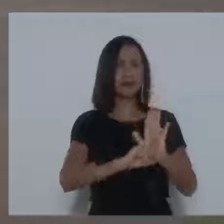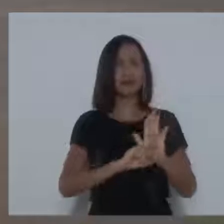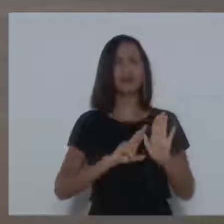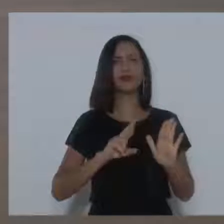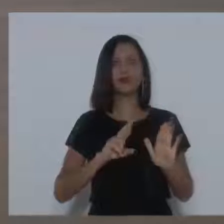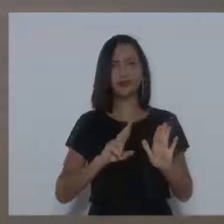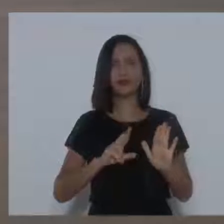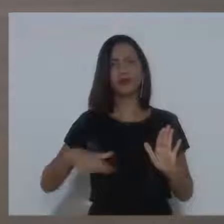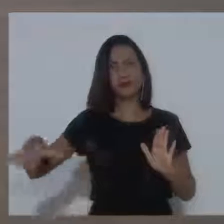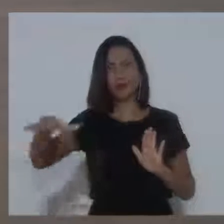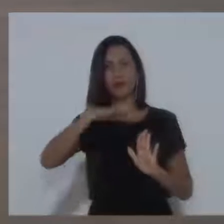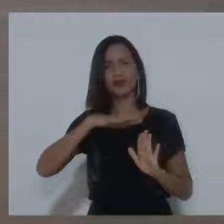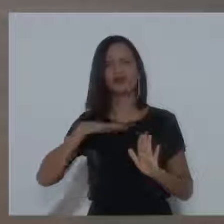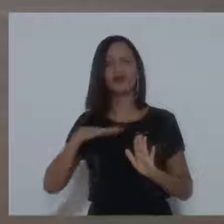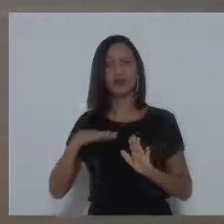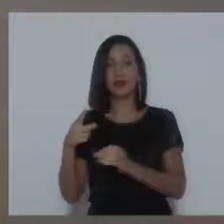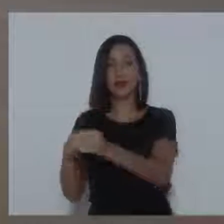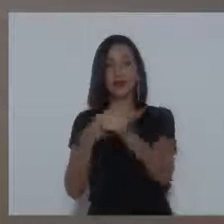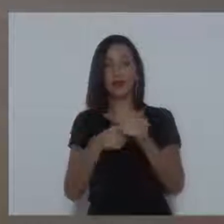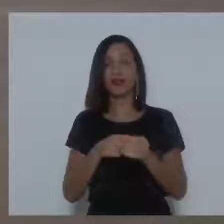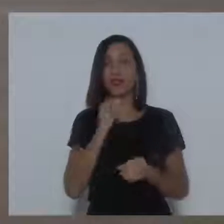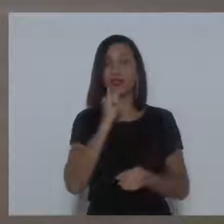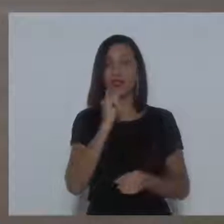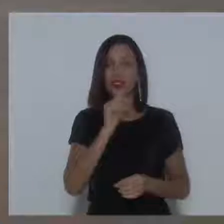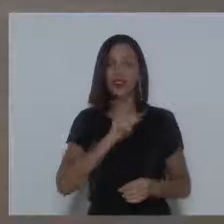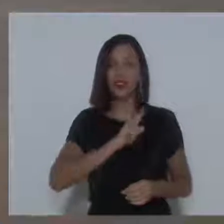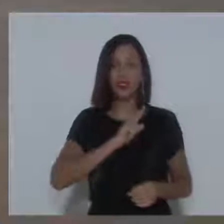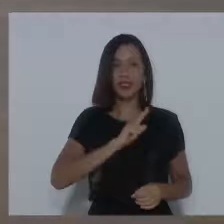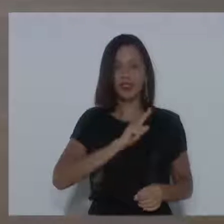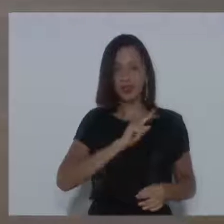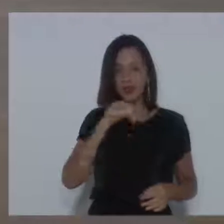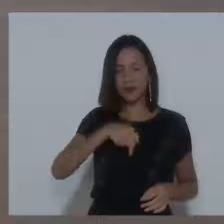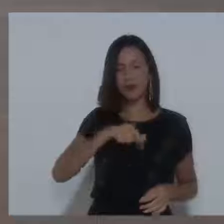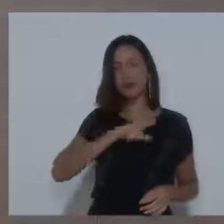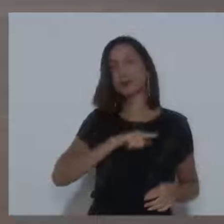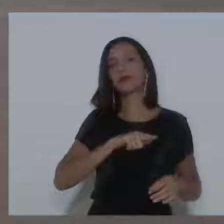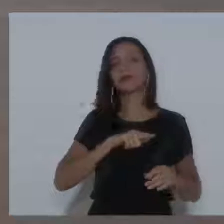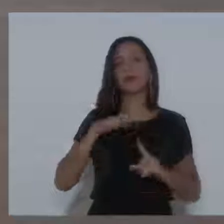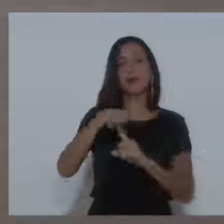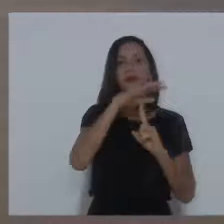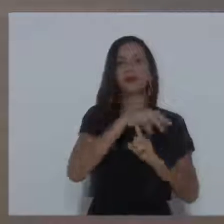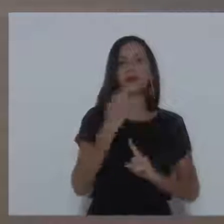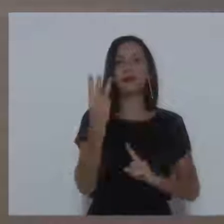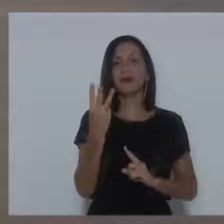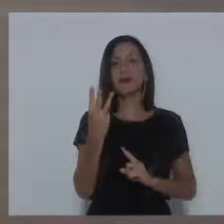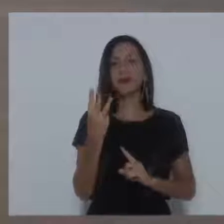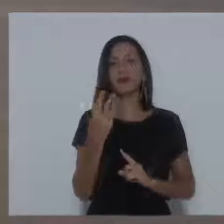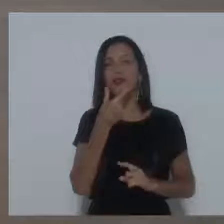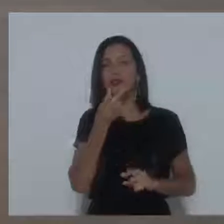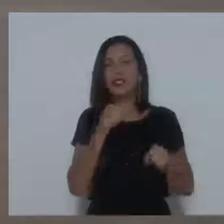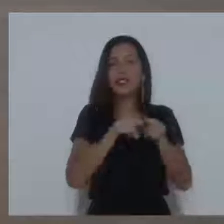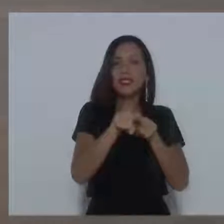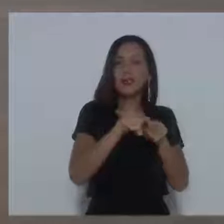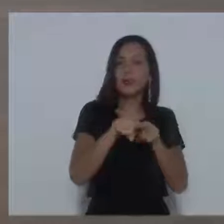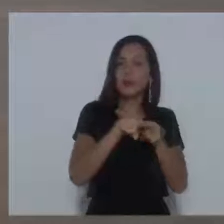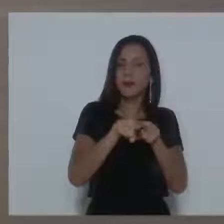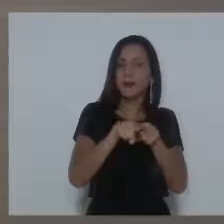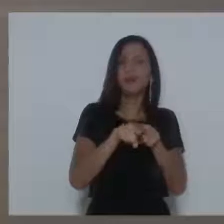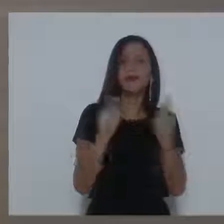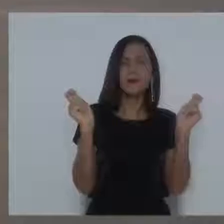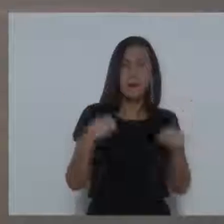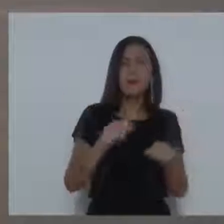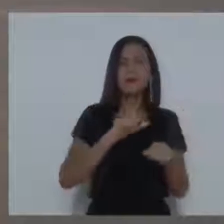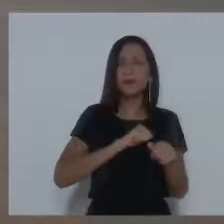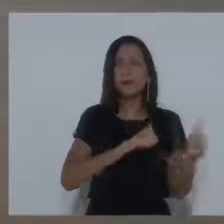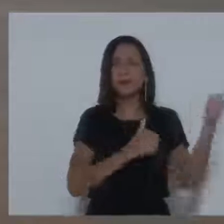próximos aqui. Nós temos a referência da Praça dos Três Irmãos, que todos falavam, que todos brigavam por essa praça, alguns